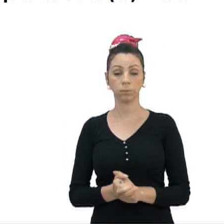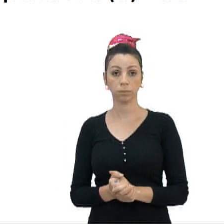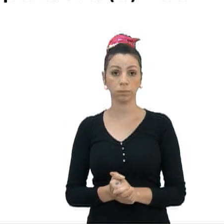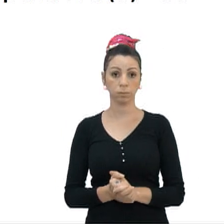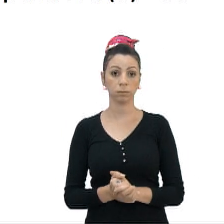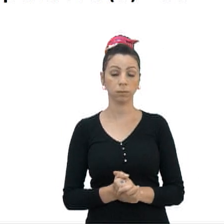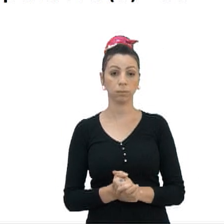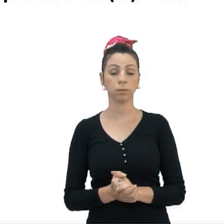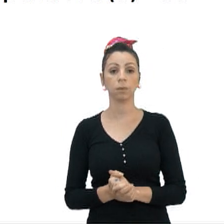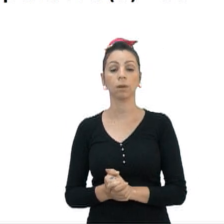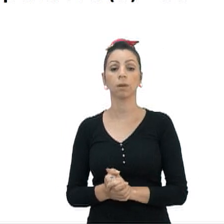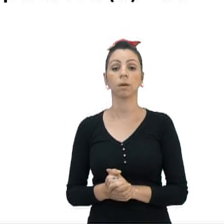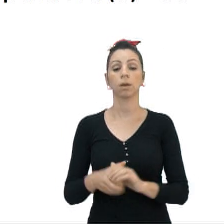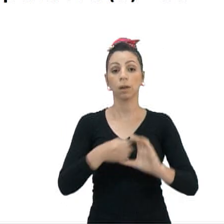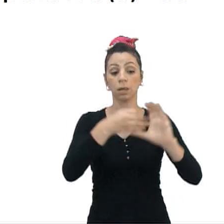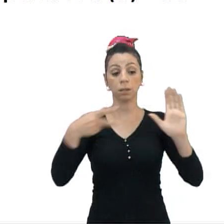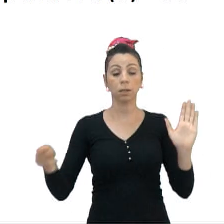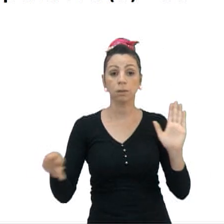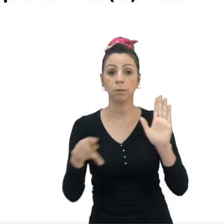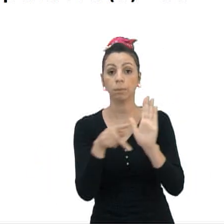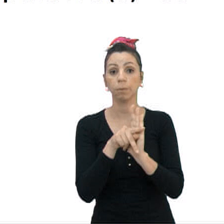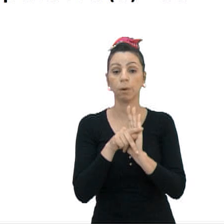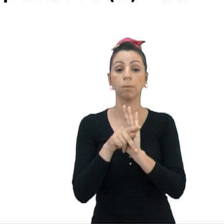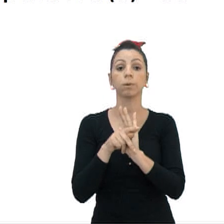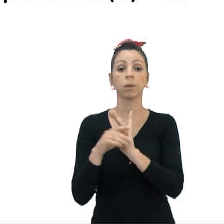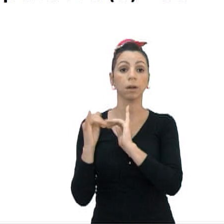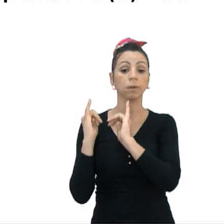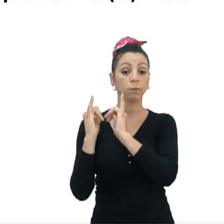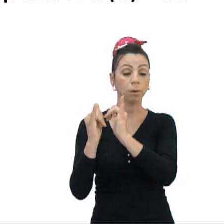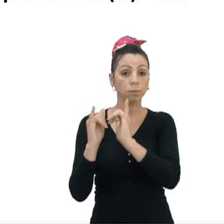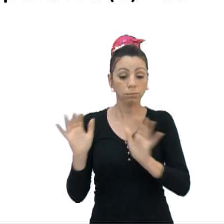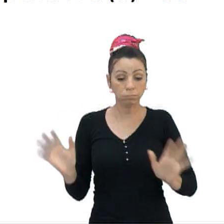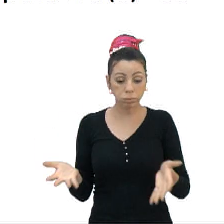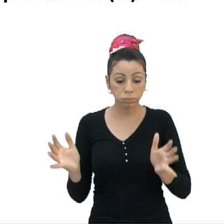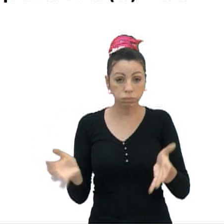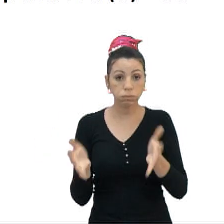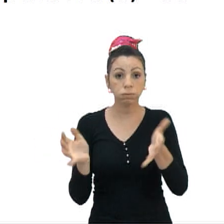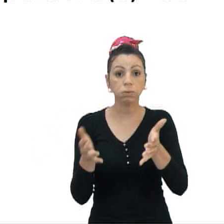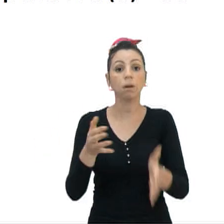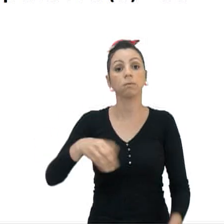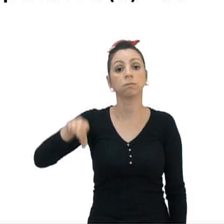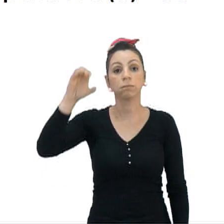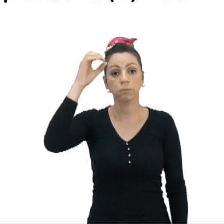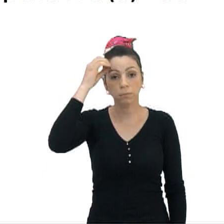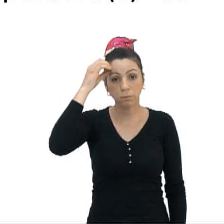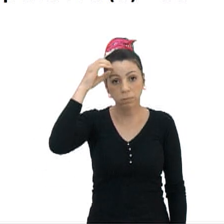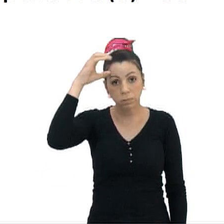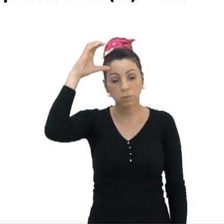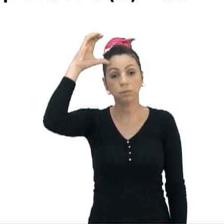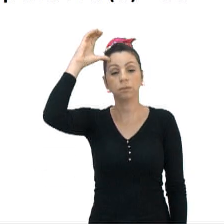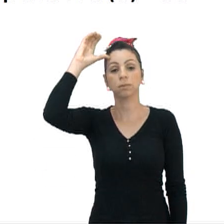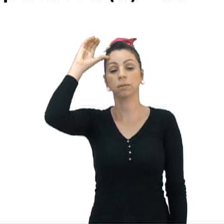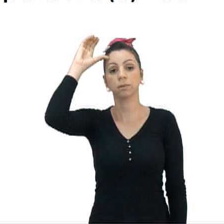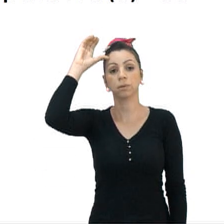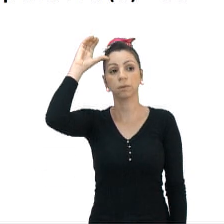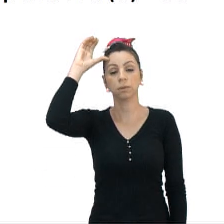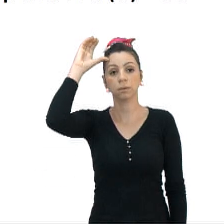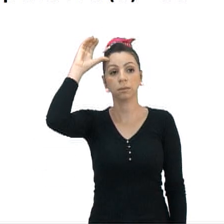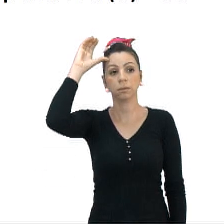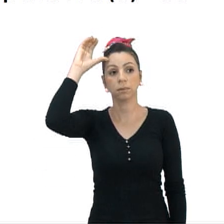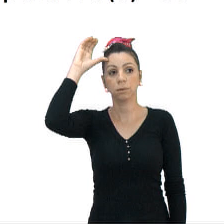cultural. Característica na manutenção do folclore que contribui no conhecimento. A qual ou